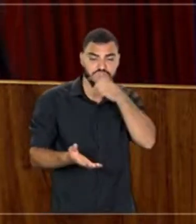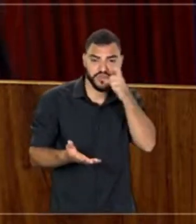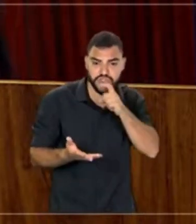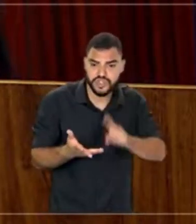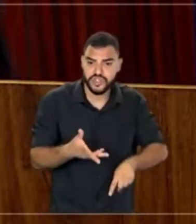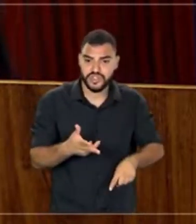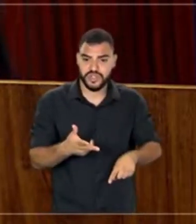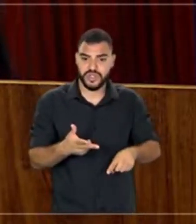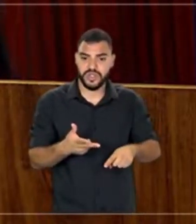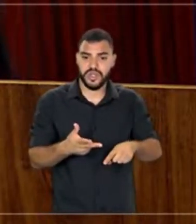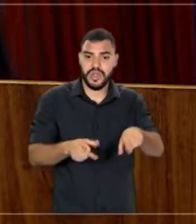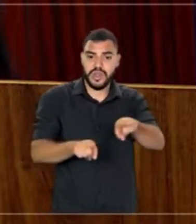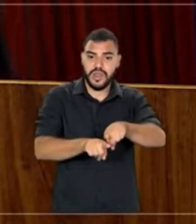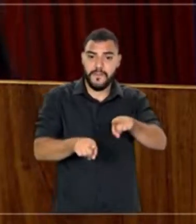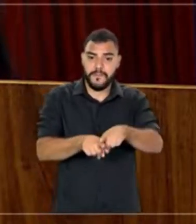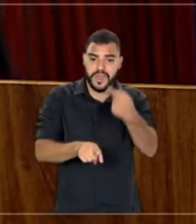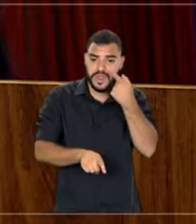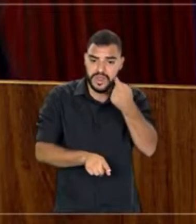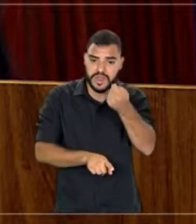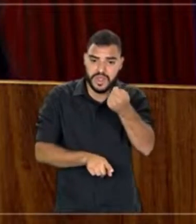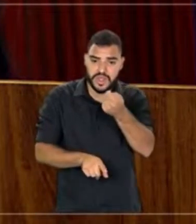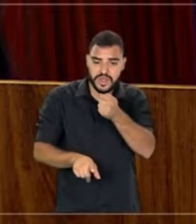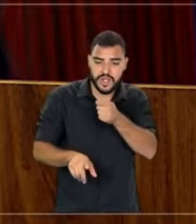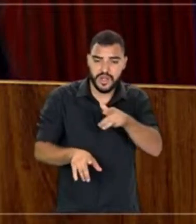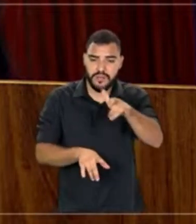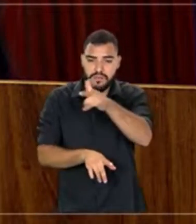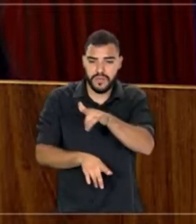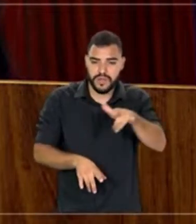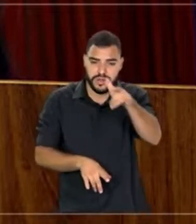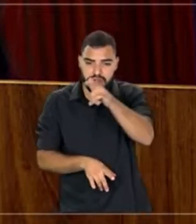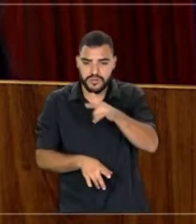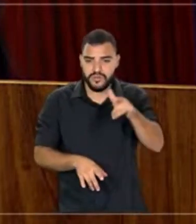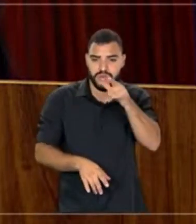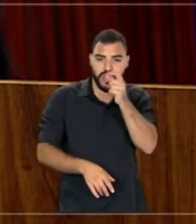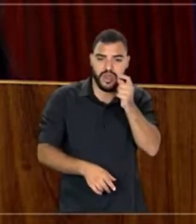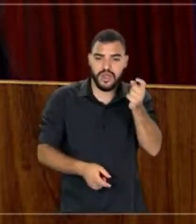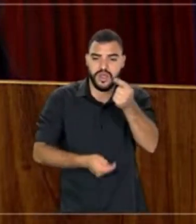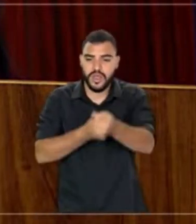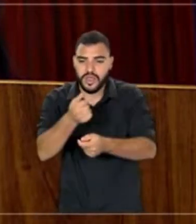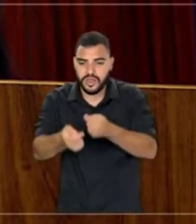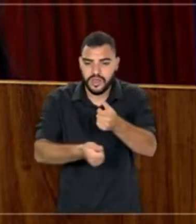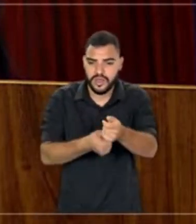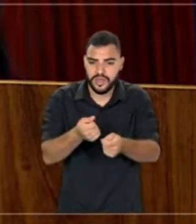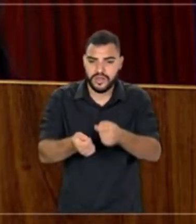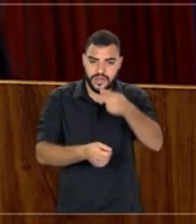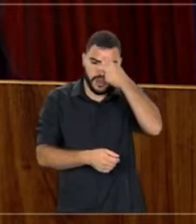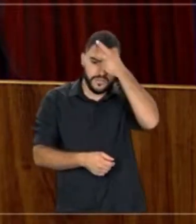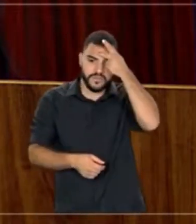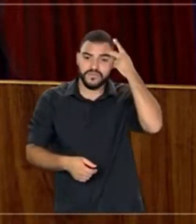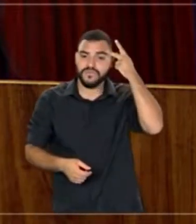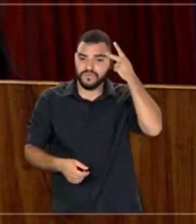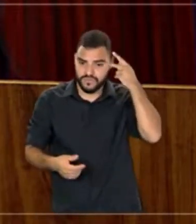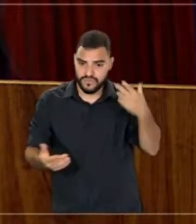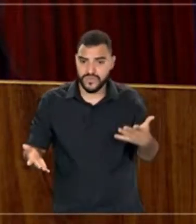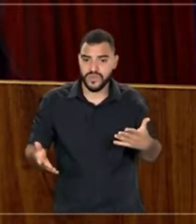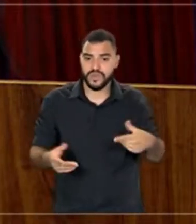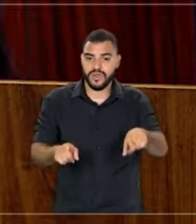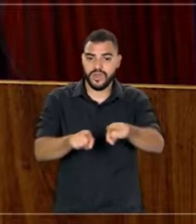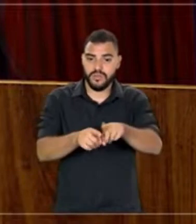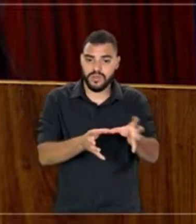tentativa de cooptação por coação e medo de seus votos por verdadeiras